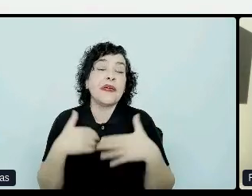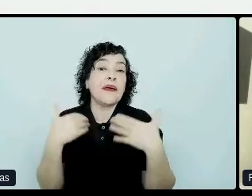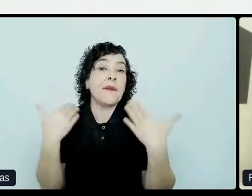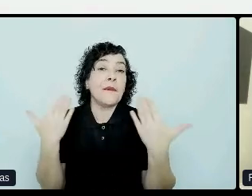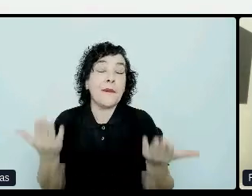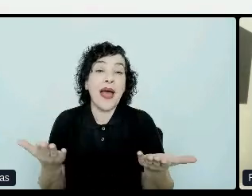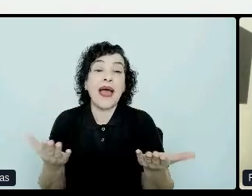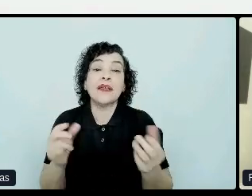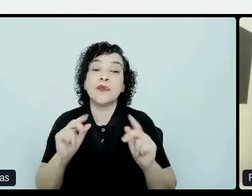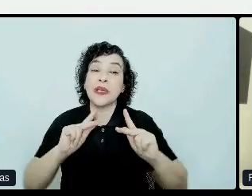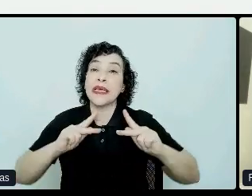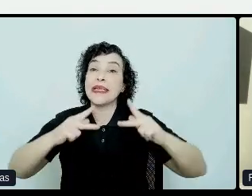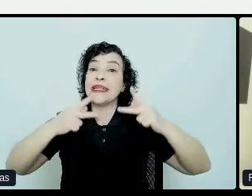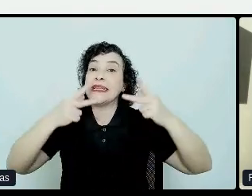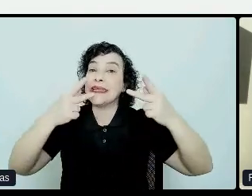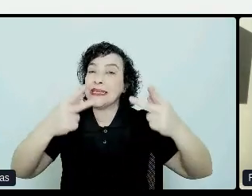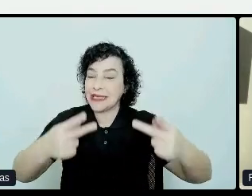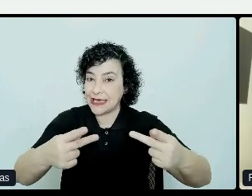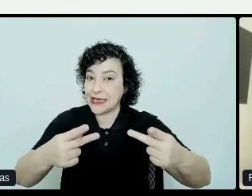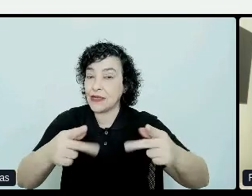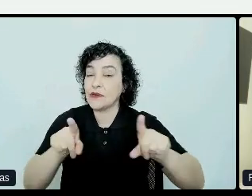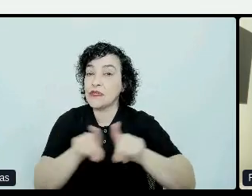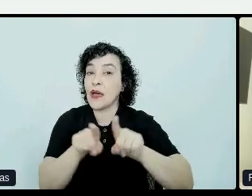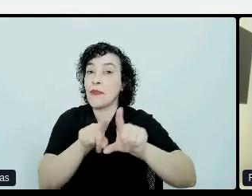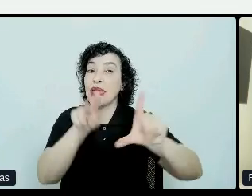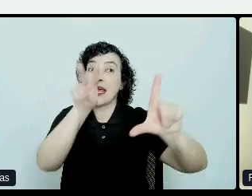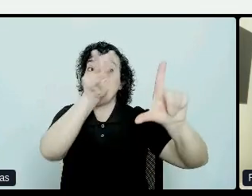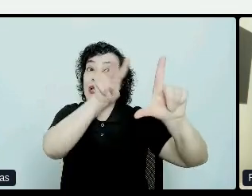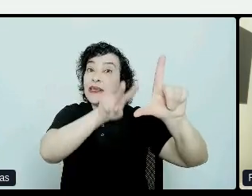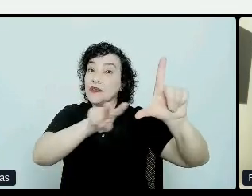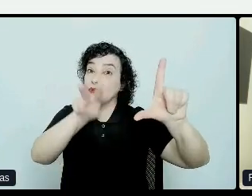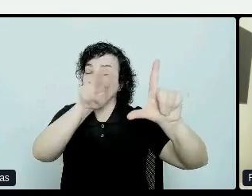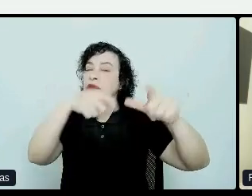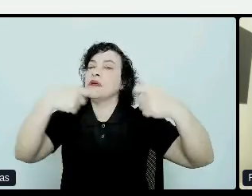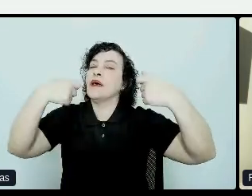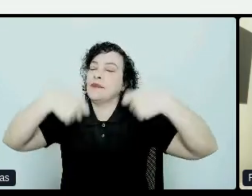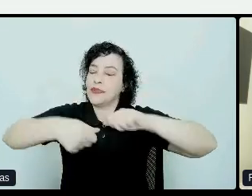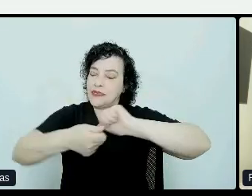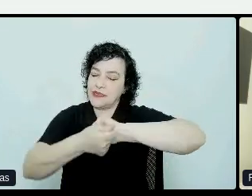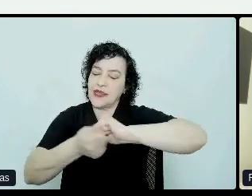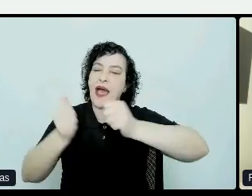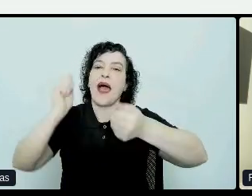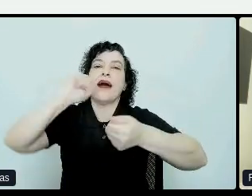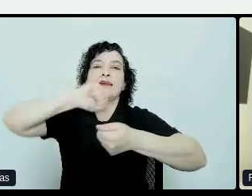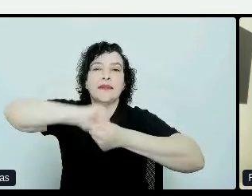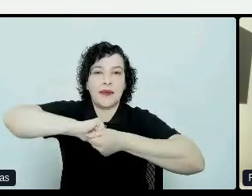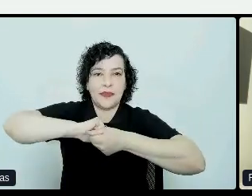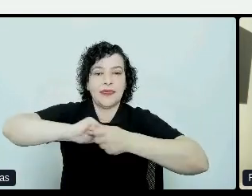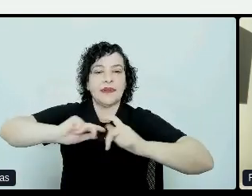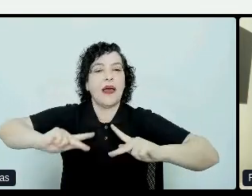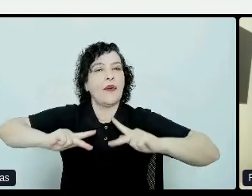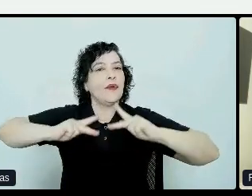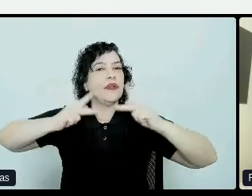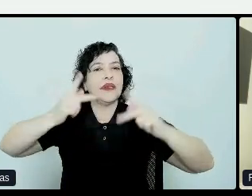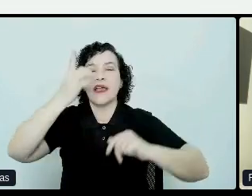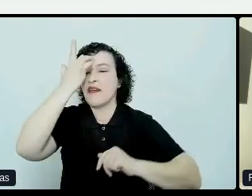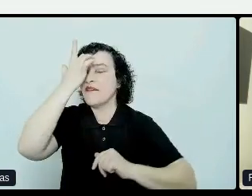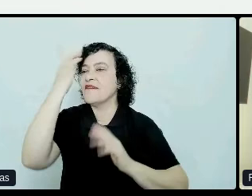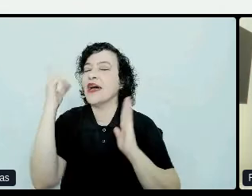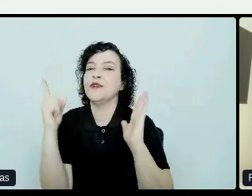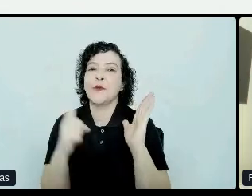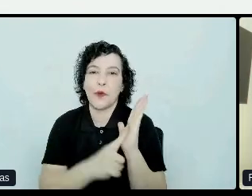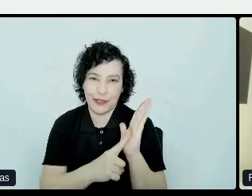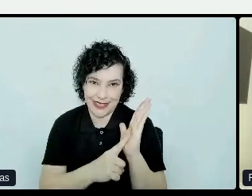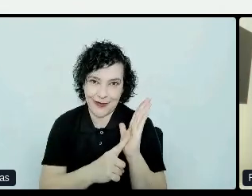com links, com a semântica, com leitores de tela, o ideal seria customizar, né, um link para que ele tenha uma aparência de botão. E aí,